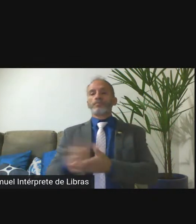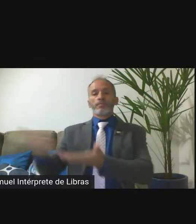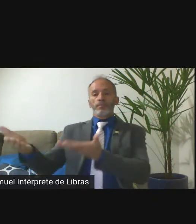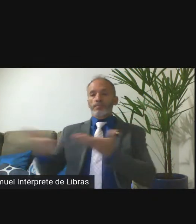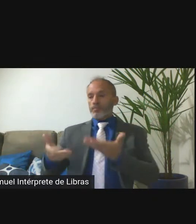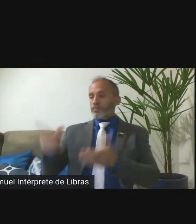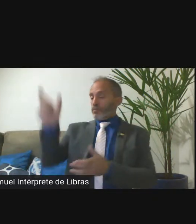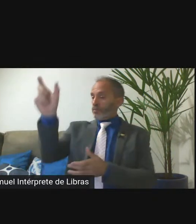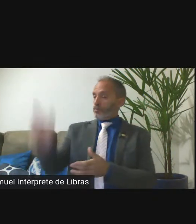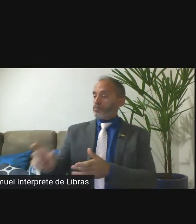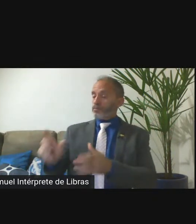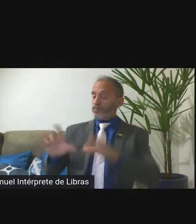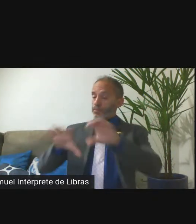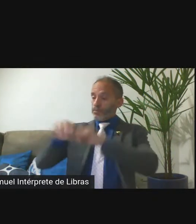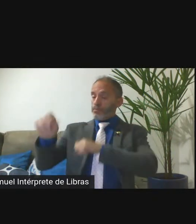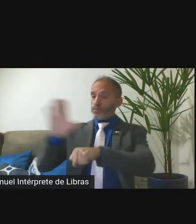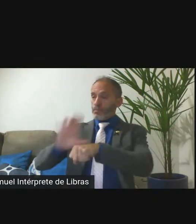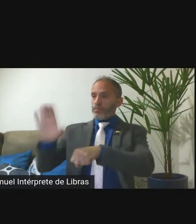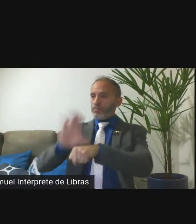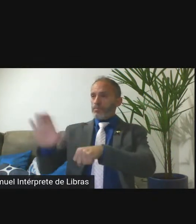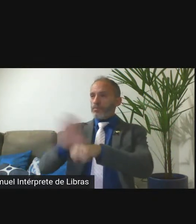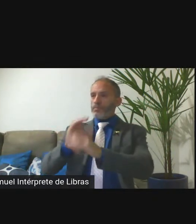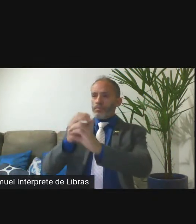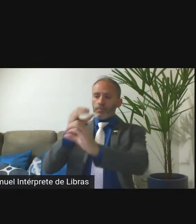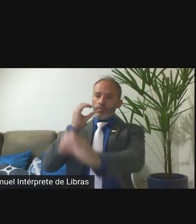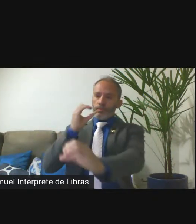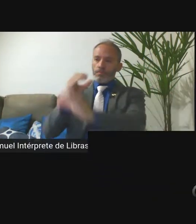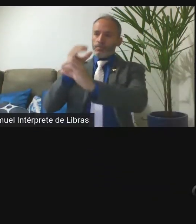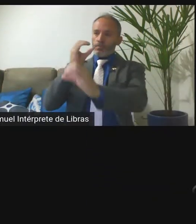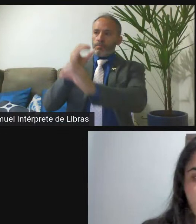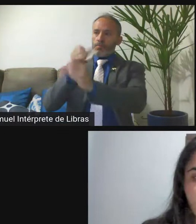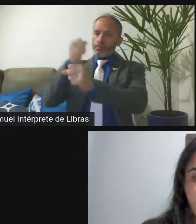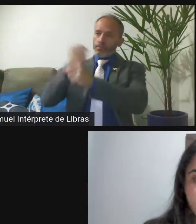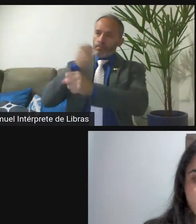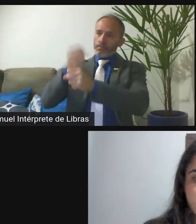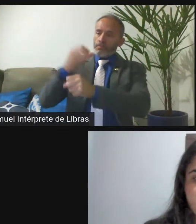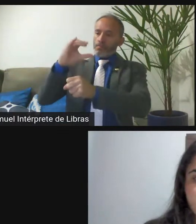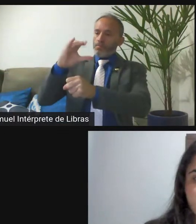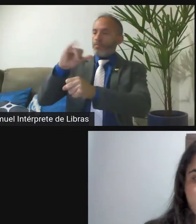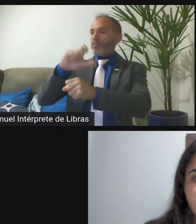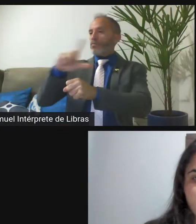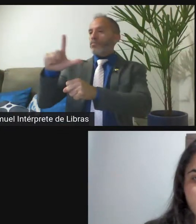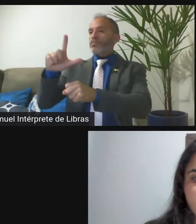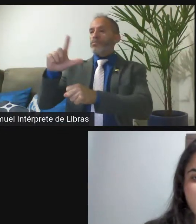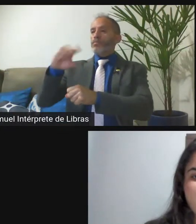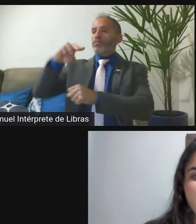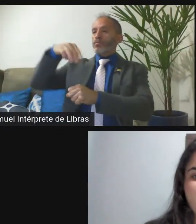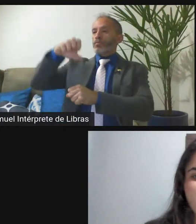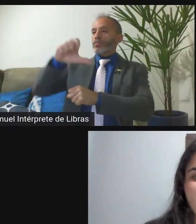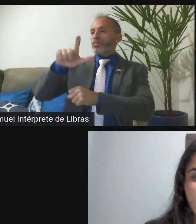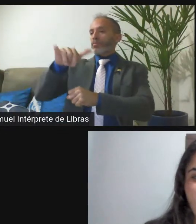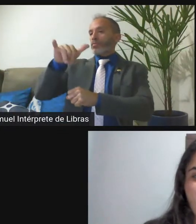convidamos a formanda do curso de Engenharia Civil, Milena Matozinhos Cunha.